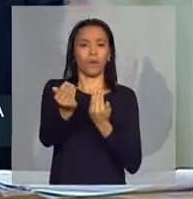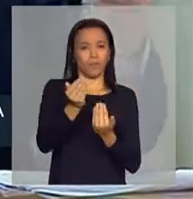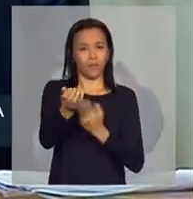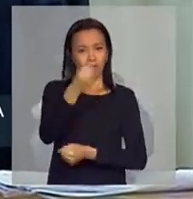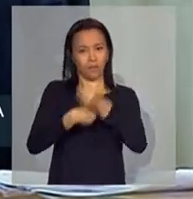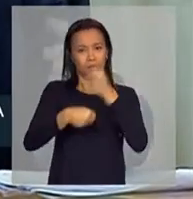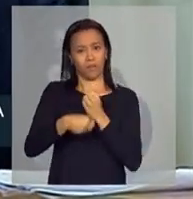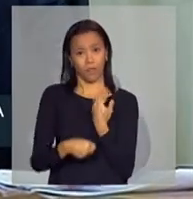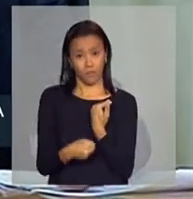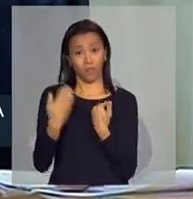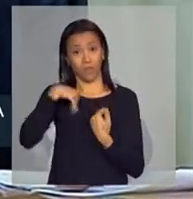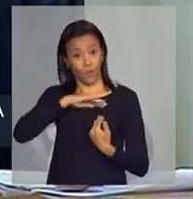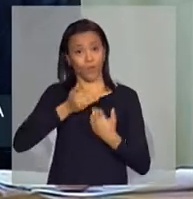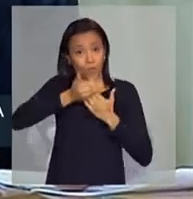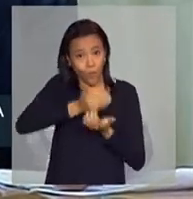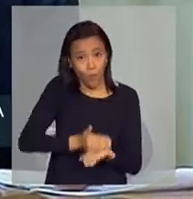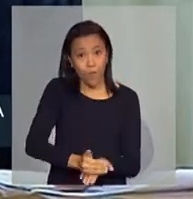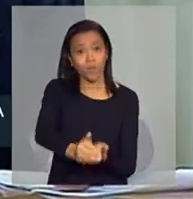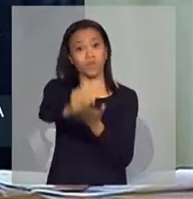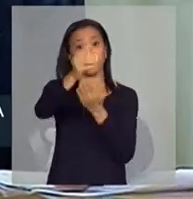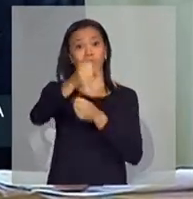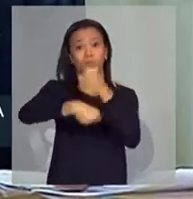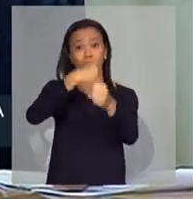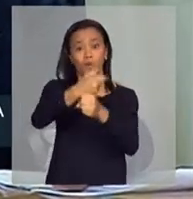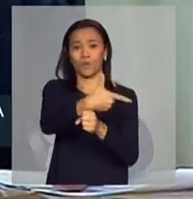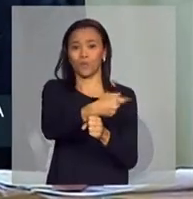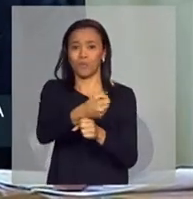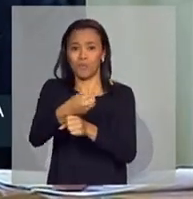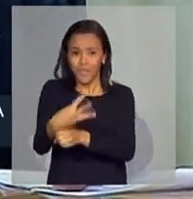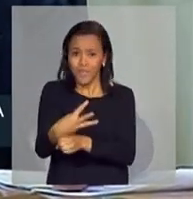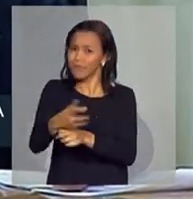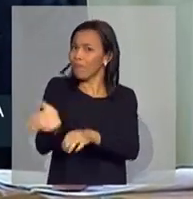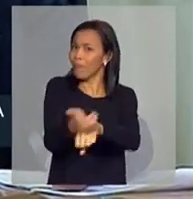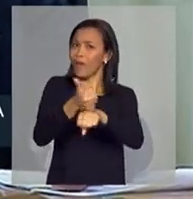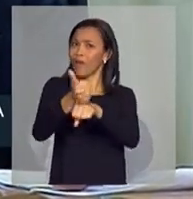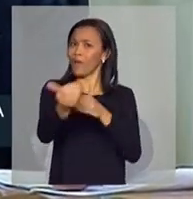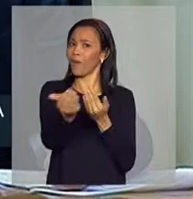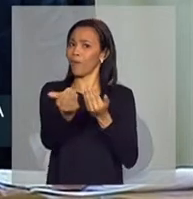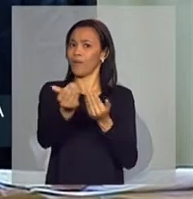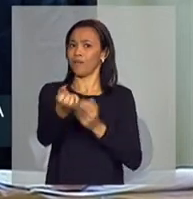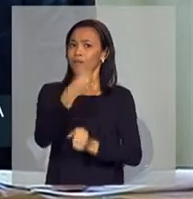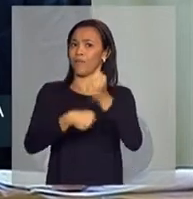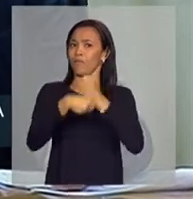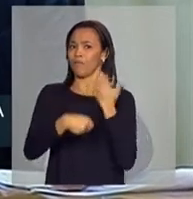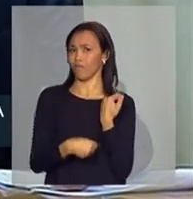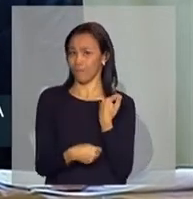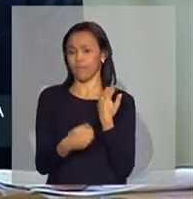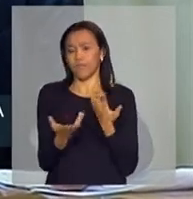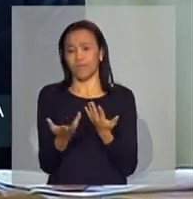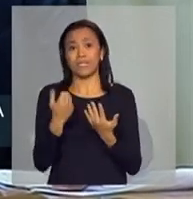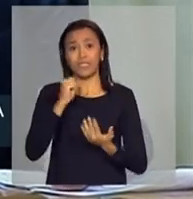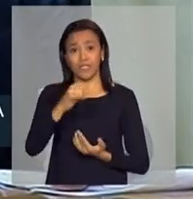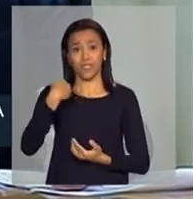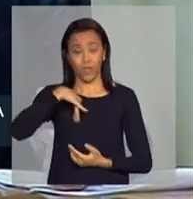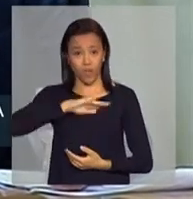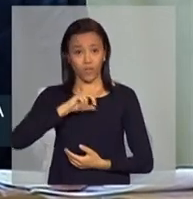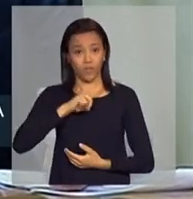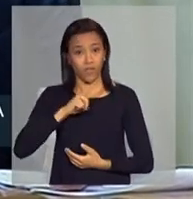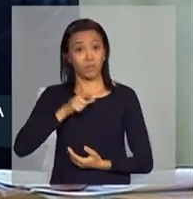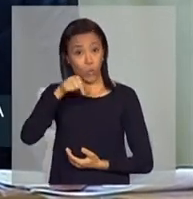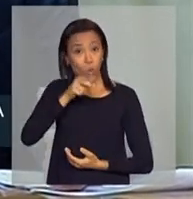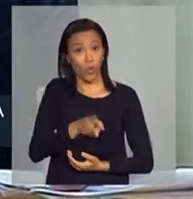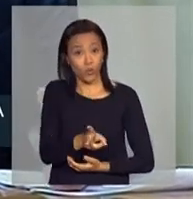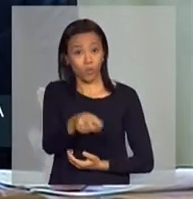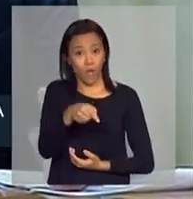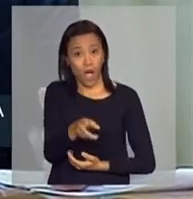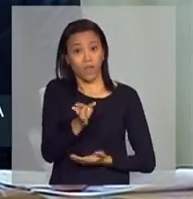passado então nós começamos o ano de 2013 muito melhor do que começamos o ano passado E se tivermos a mesma trajetória